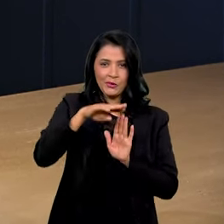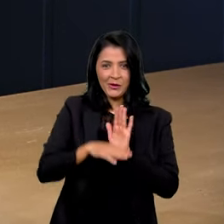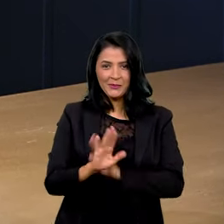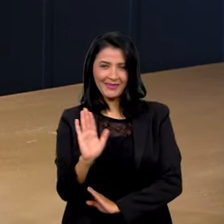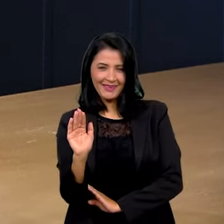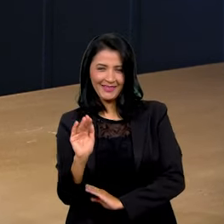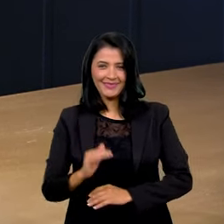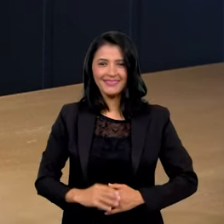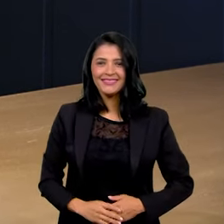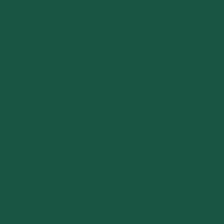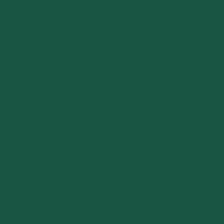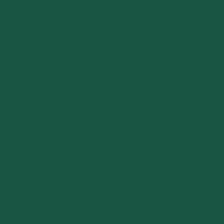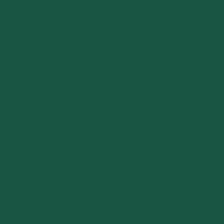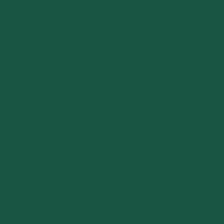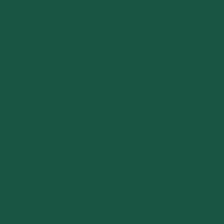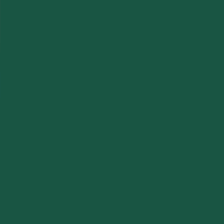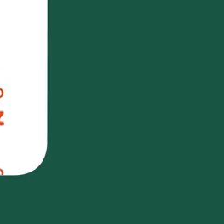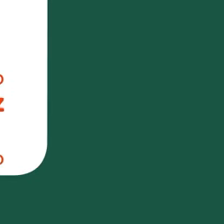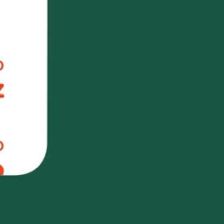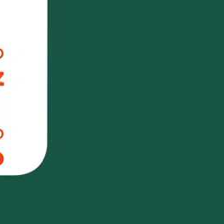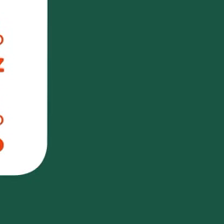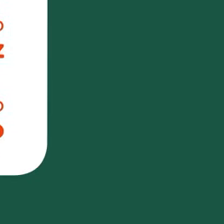programa até lá